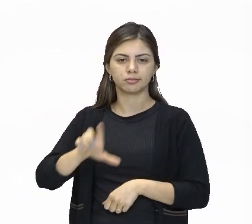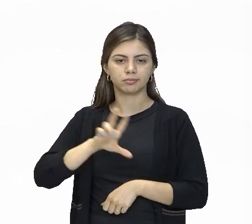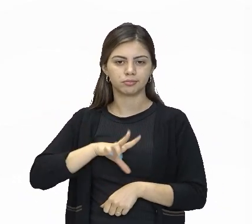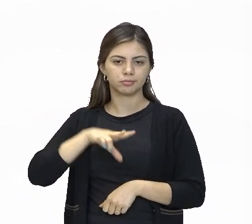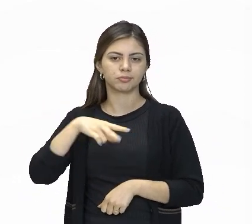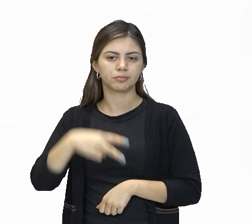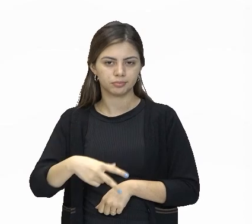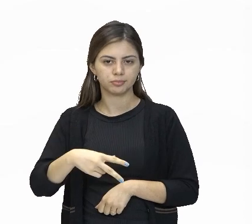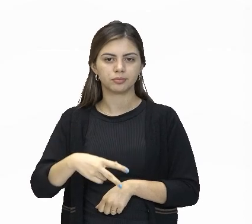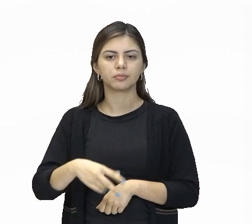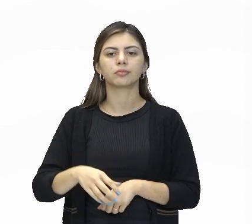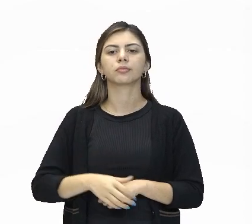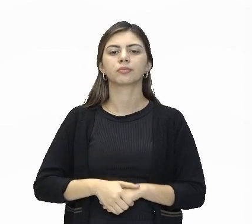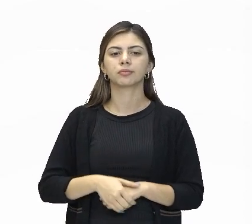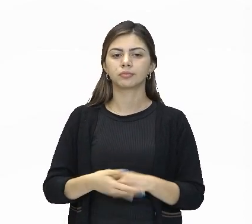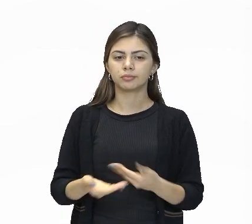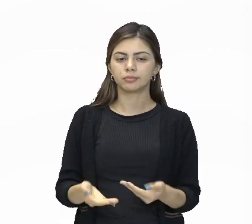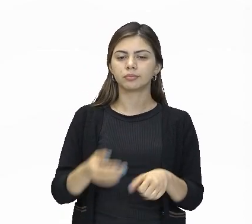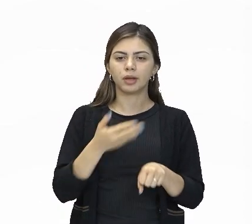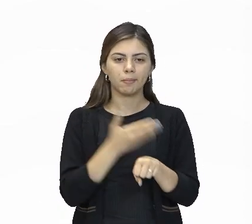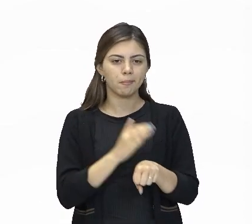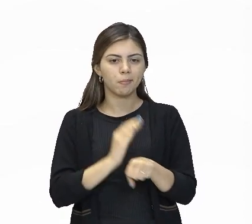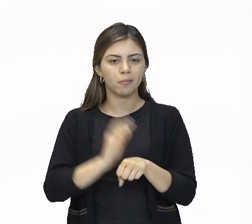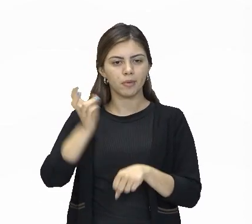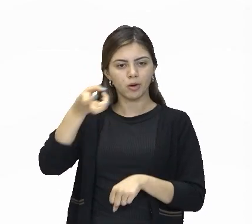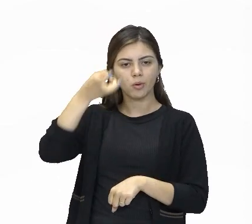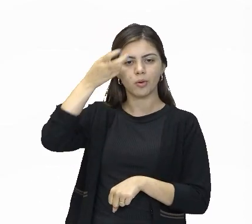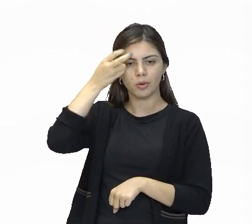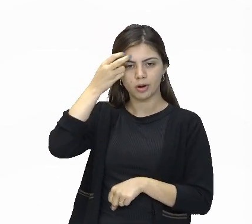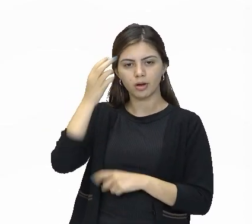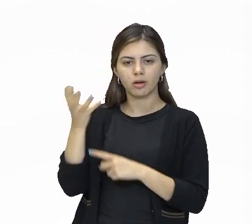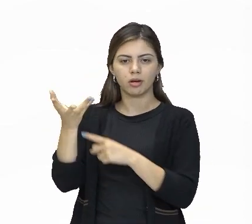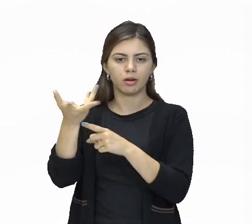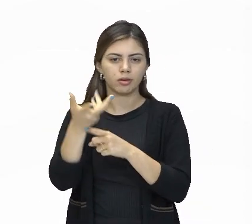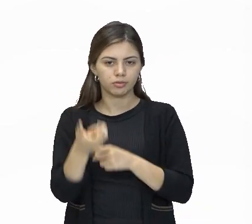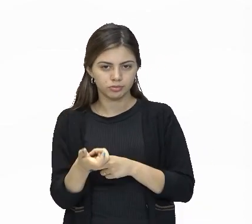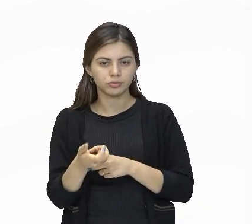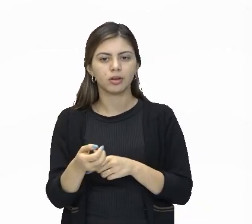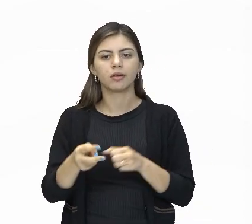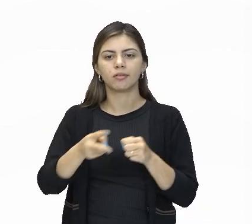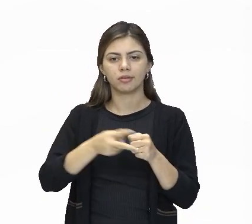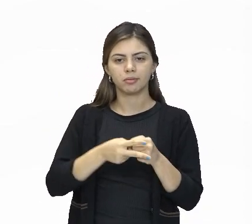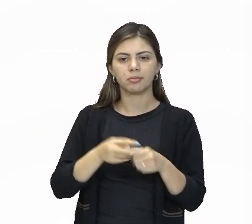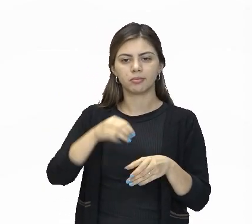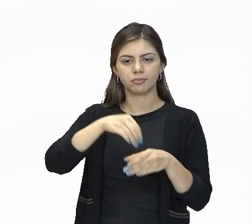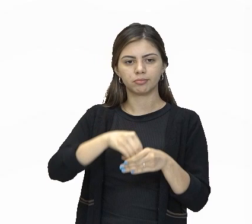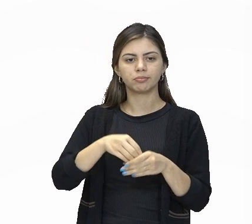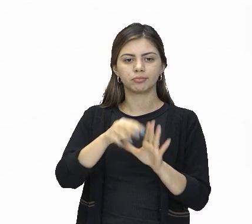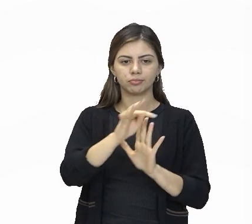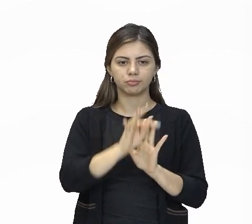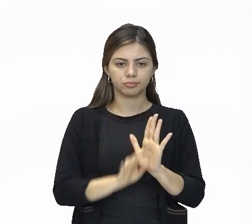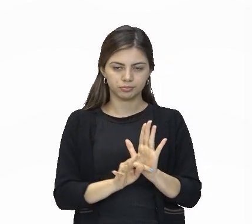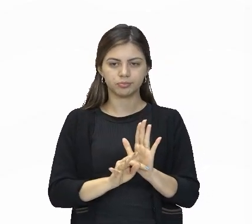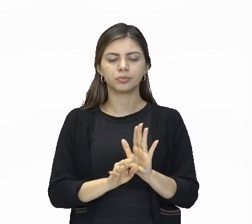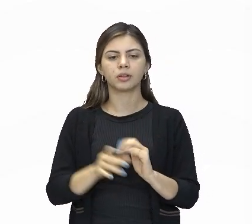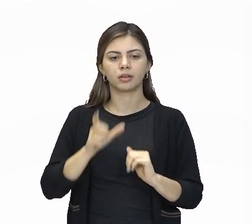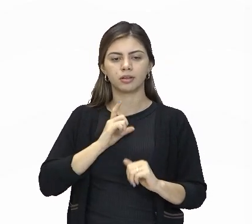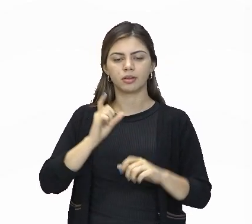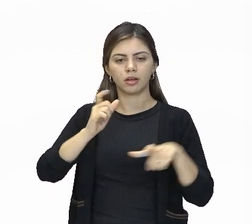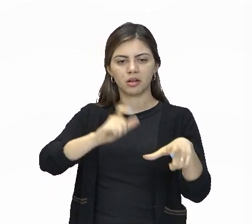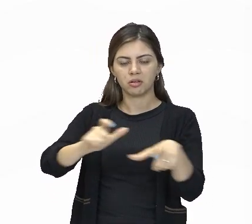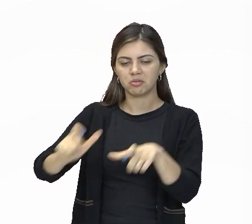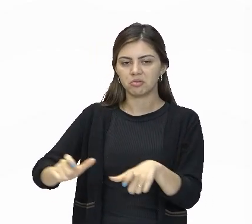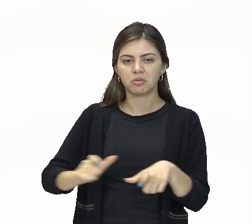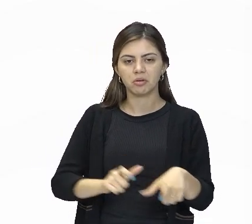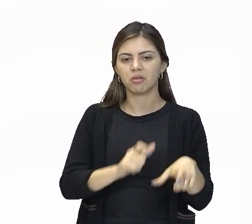a literatura portuguesa a partir das práticas culturais, artísticas e verbais em contextos